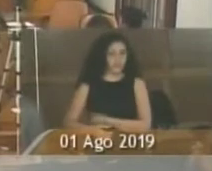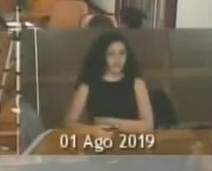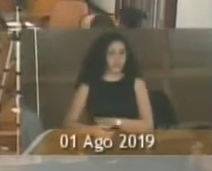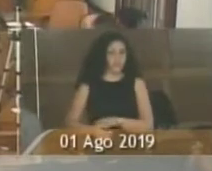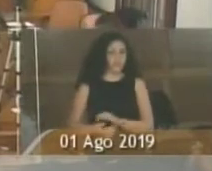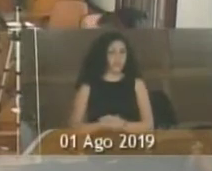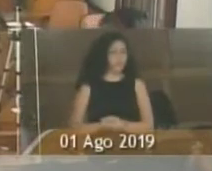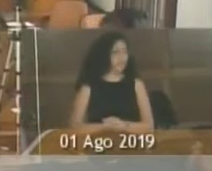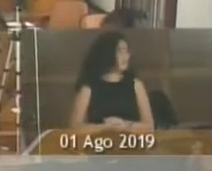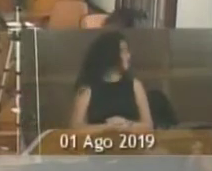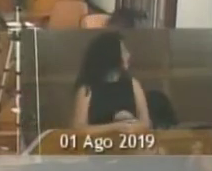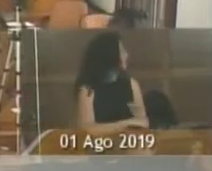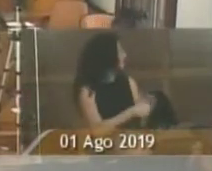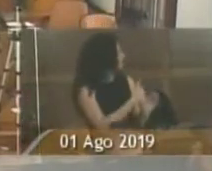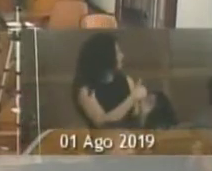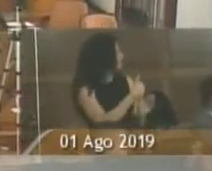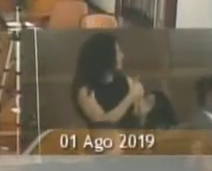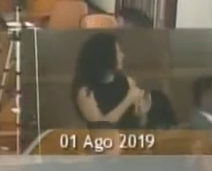Gisele, em primeiro lugar.